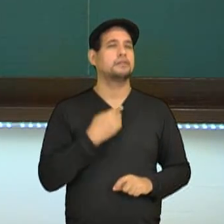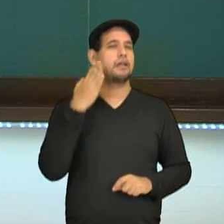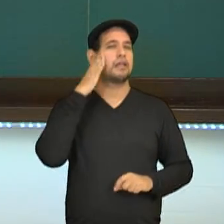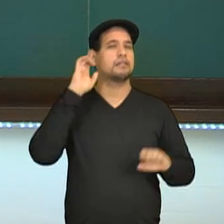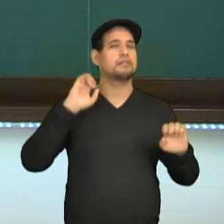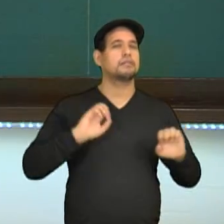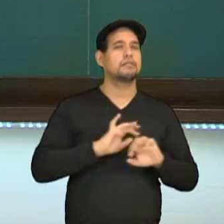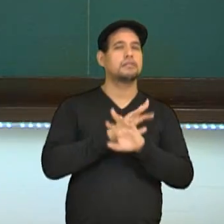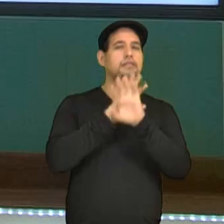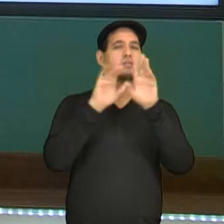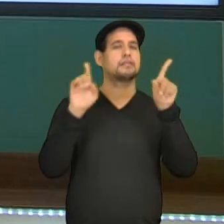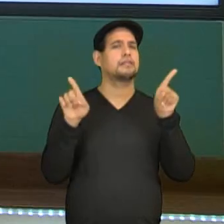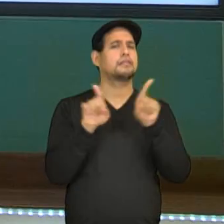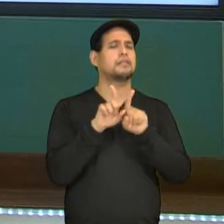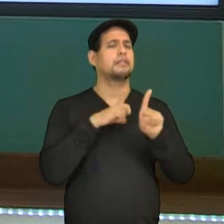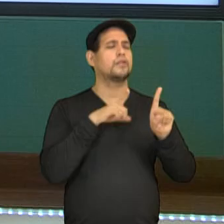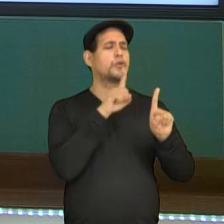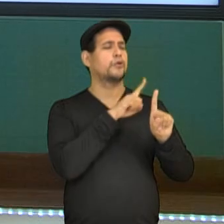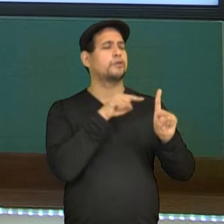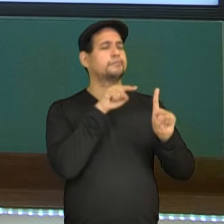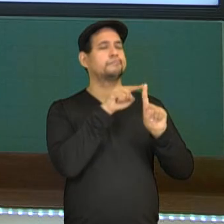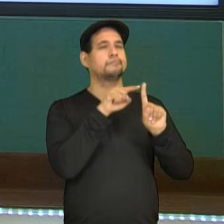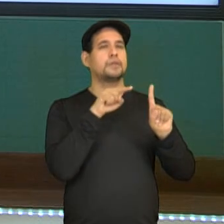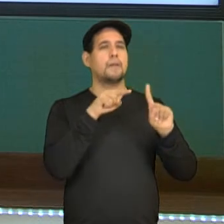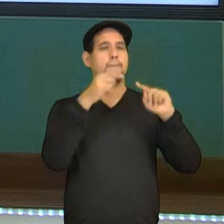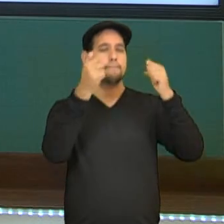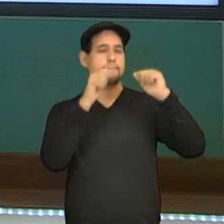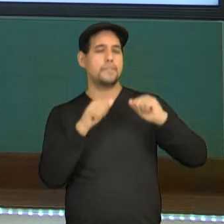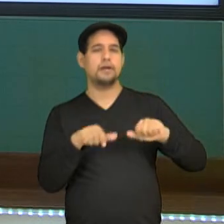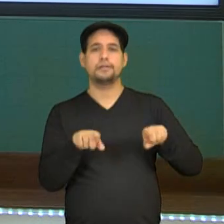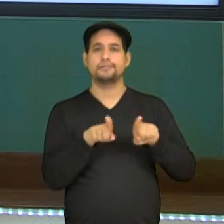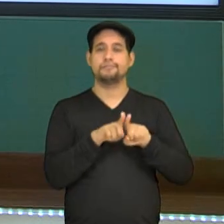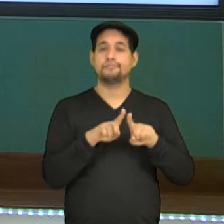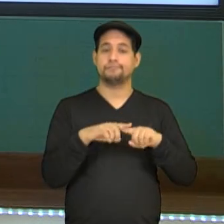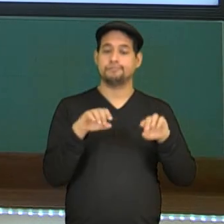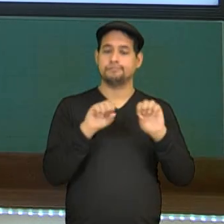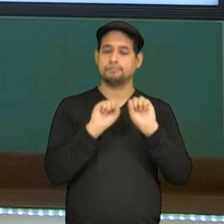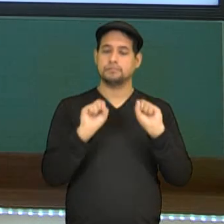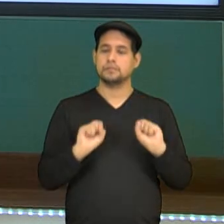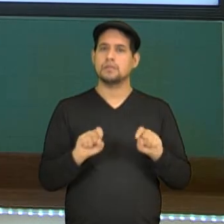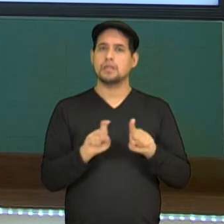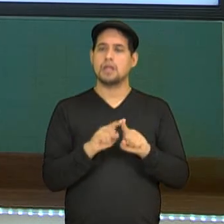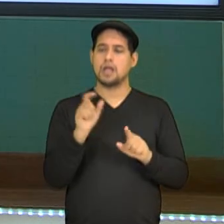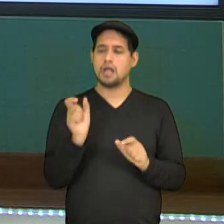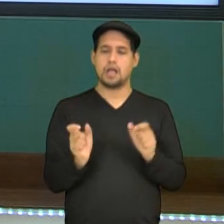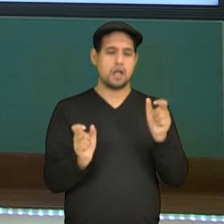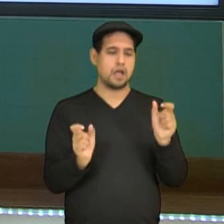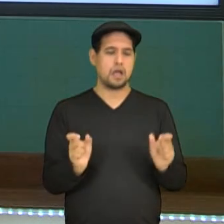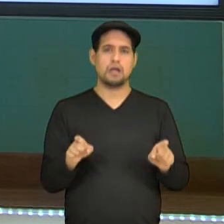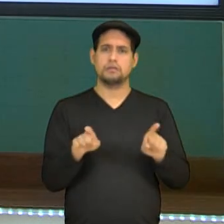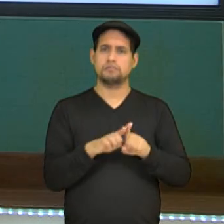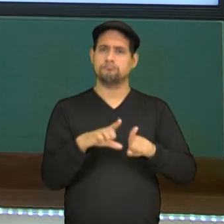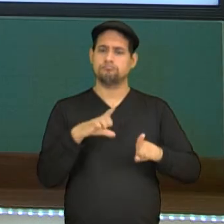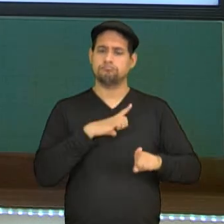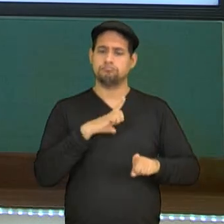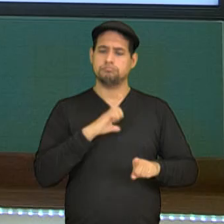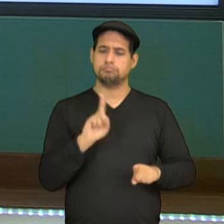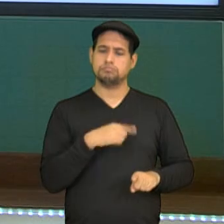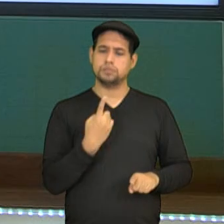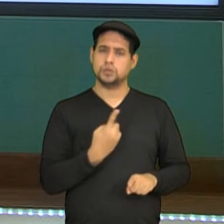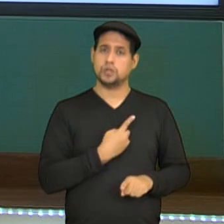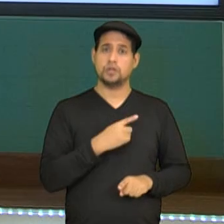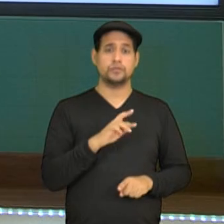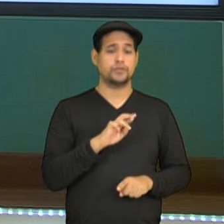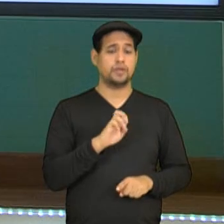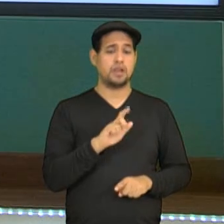aspecto geológico, temos por objetivo a análise sistemática dessas caracterizações que formam o nosso relevo,